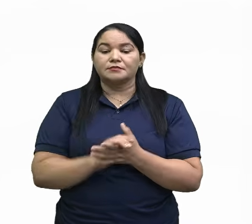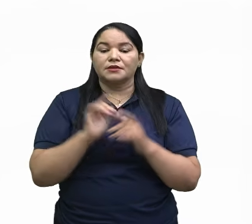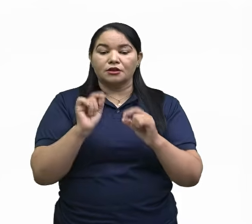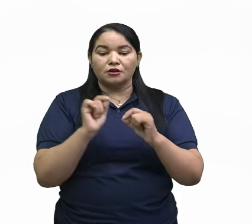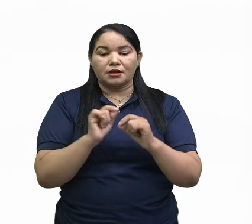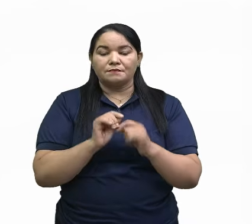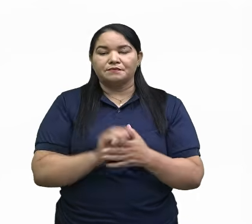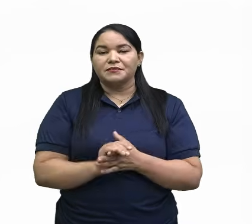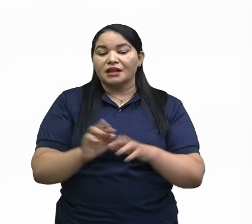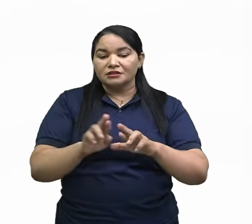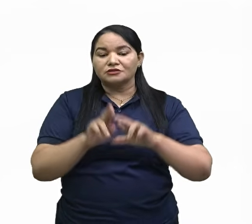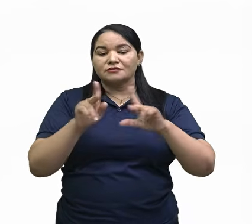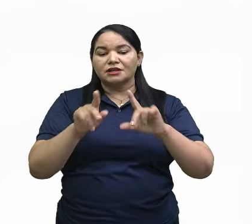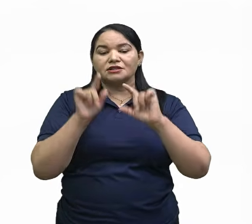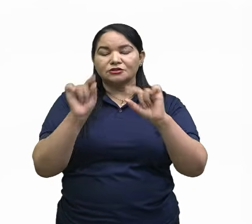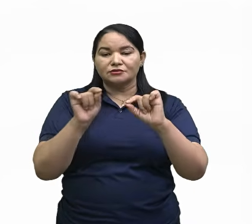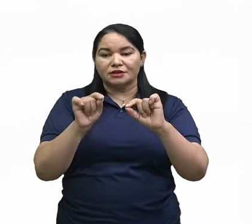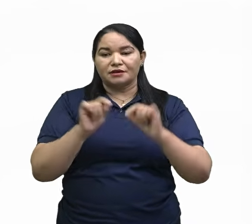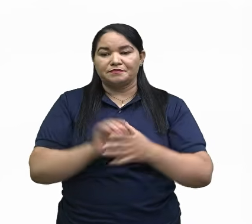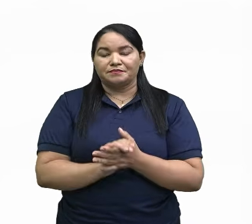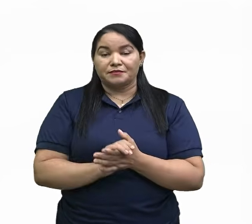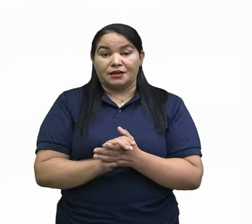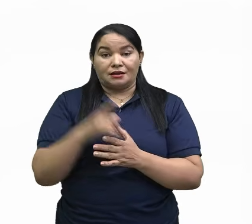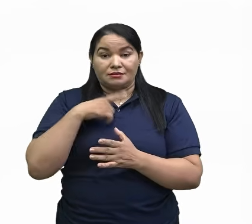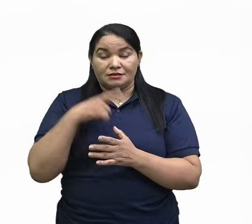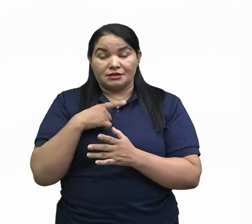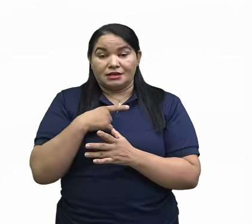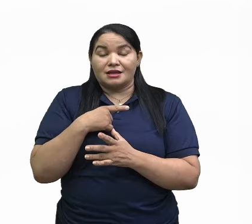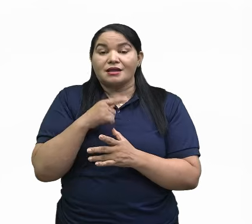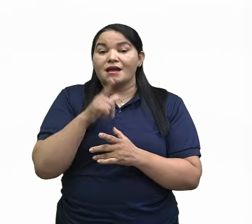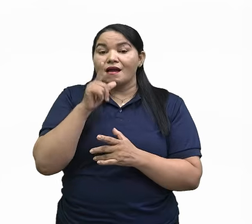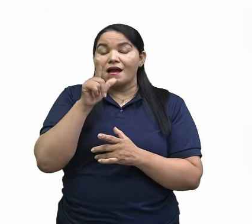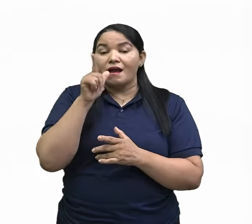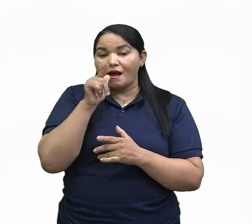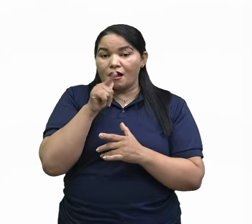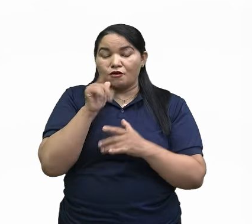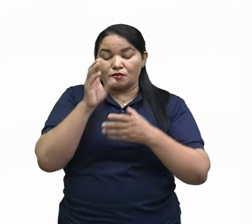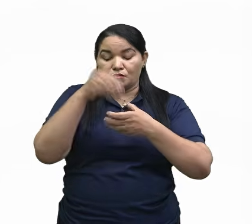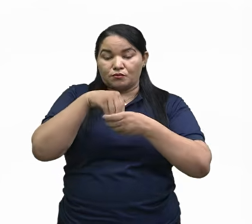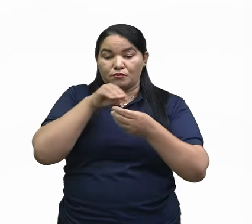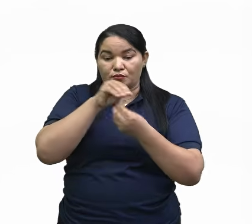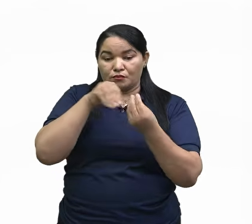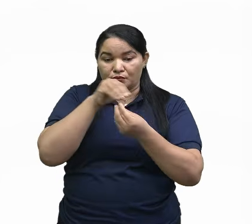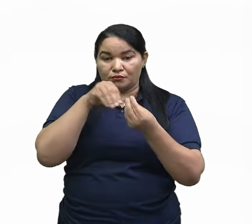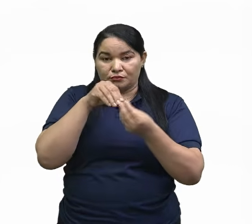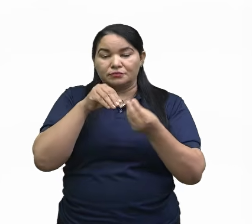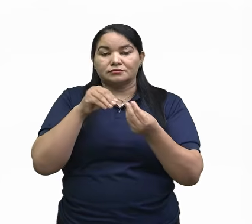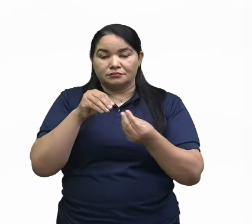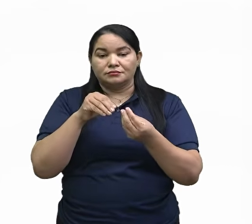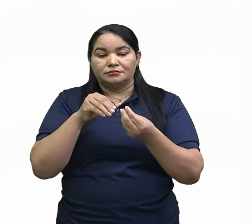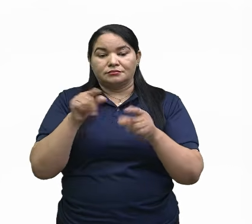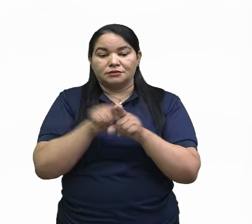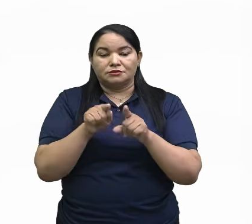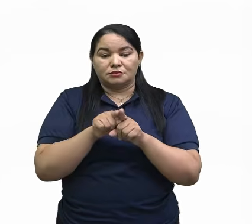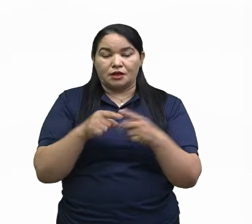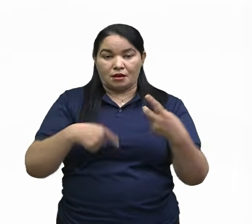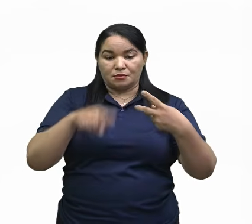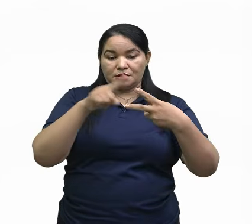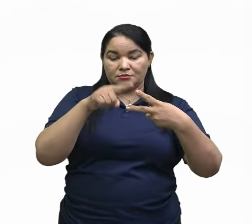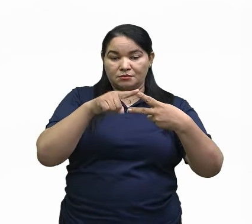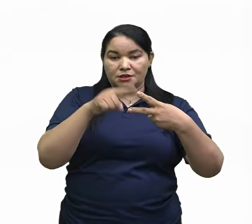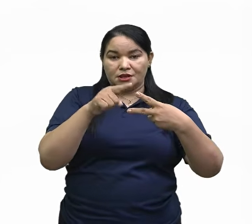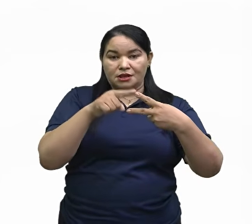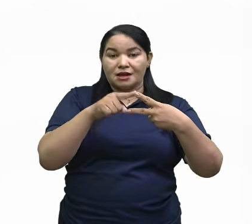A diferença entre elas é apenas a presença de água, tá? Fusão ígnea não tem a presença de